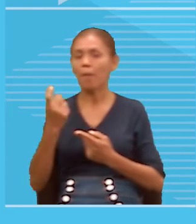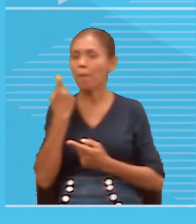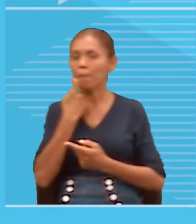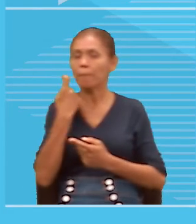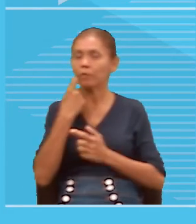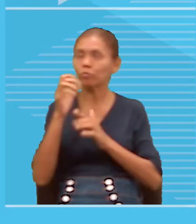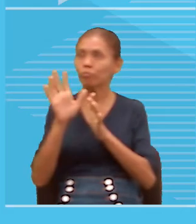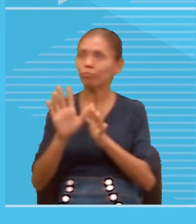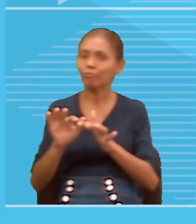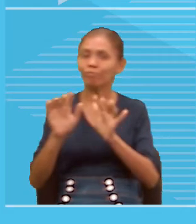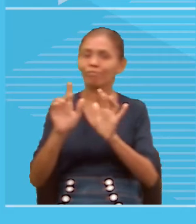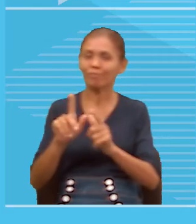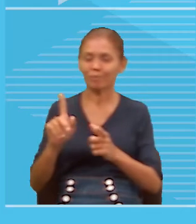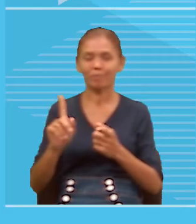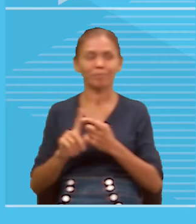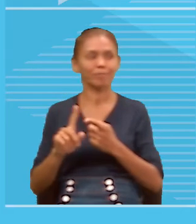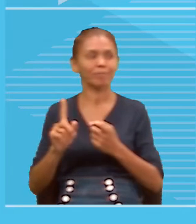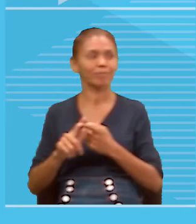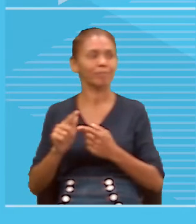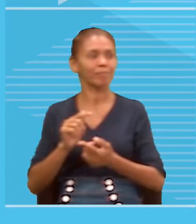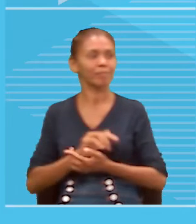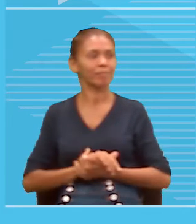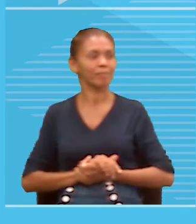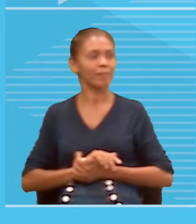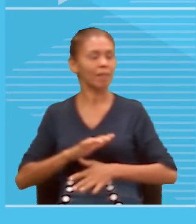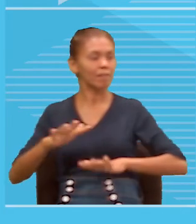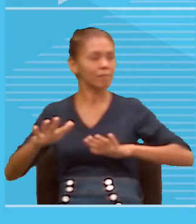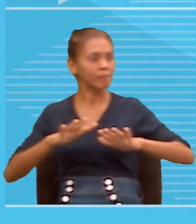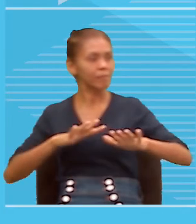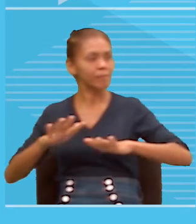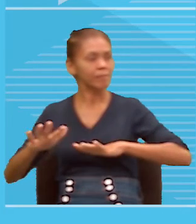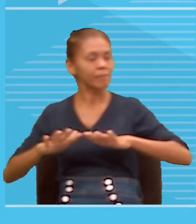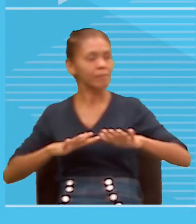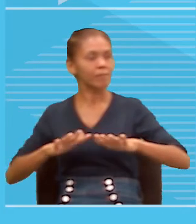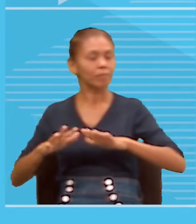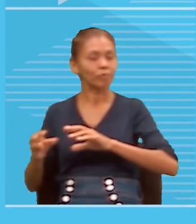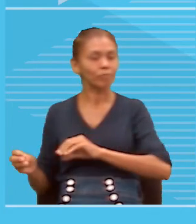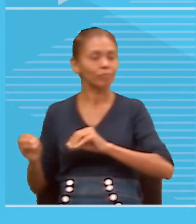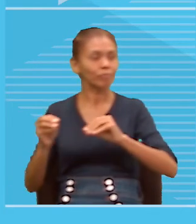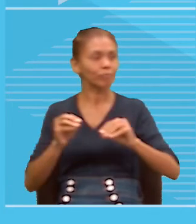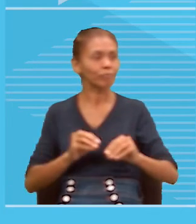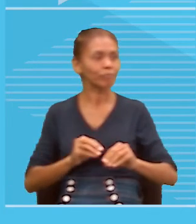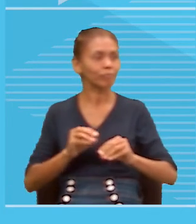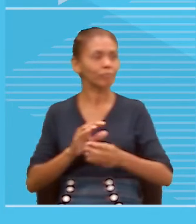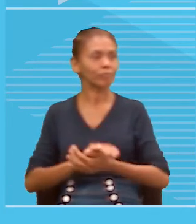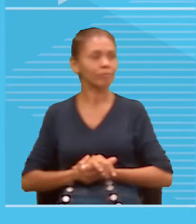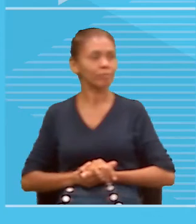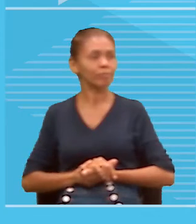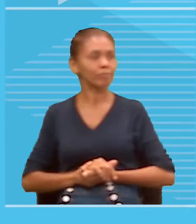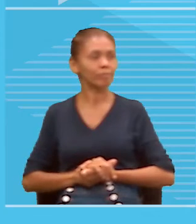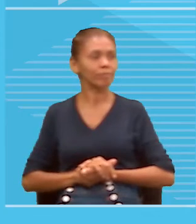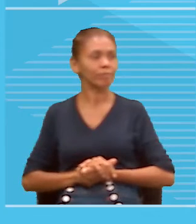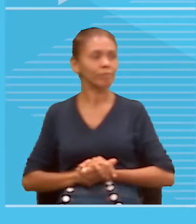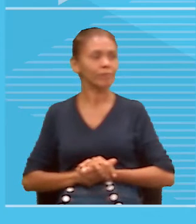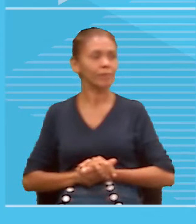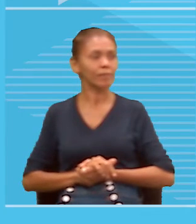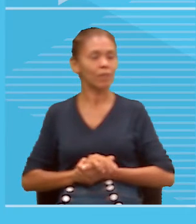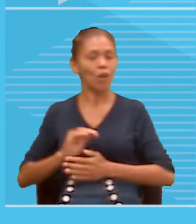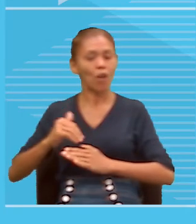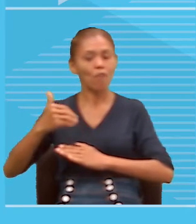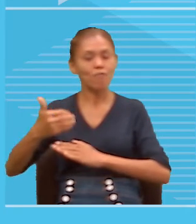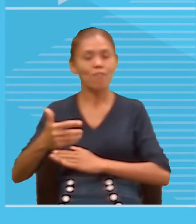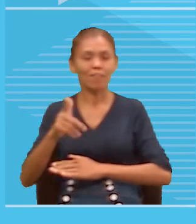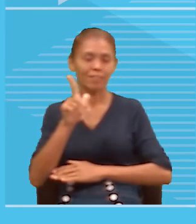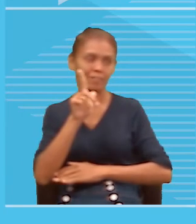o peixe andando é besteira né então eles conseguem se locomover de uma forma interessante fora da água né